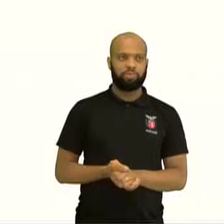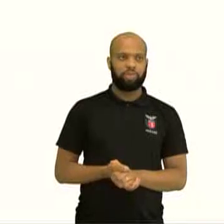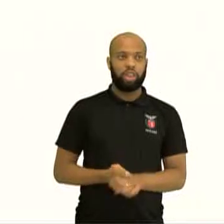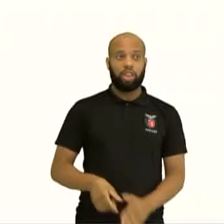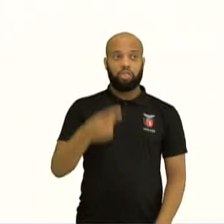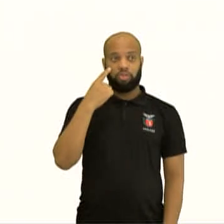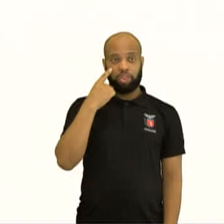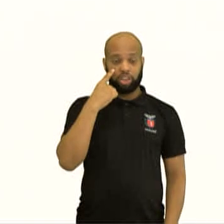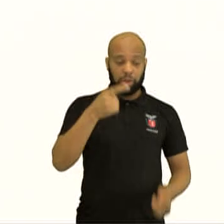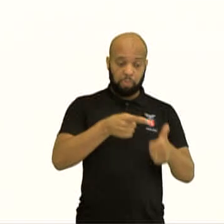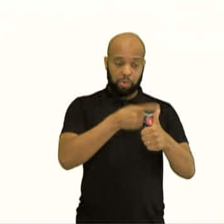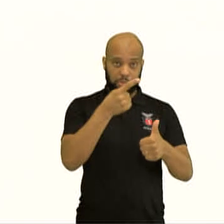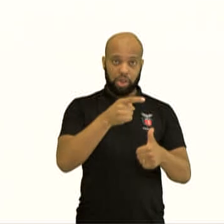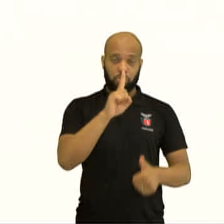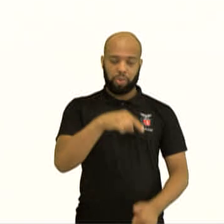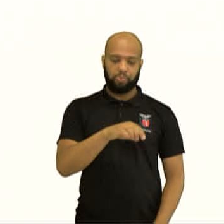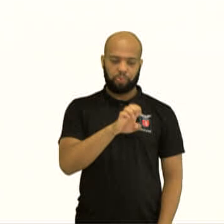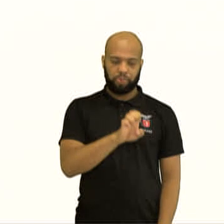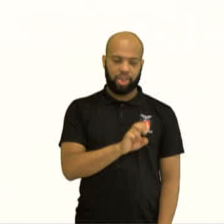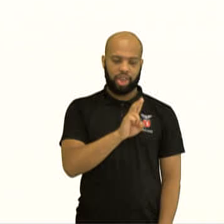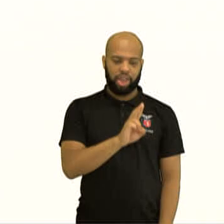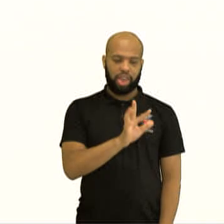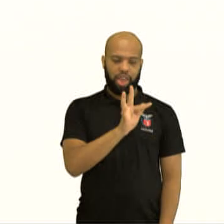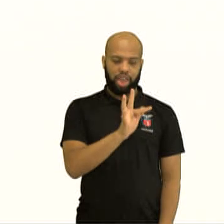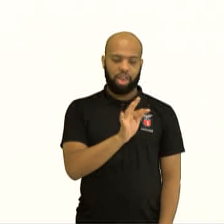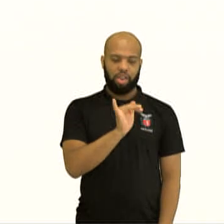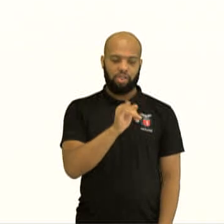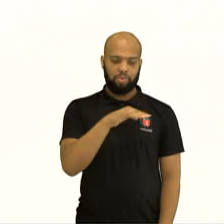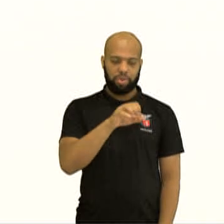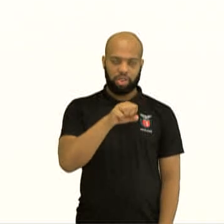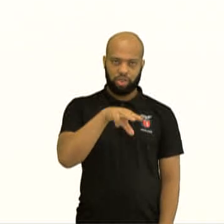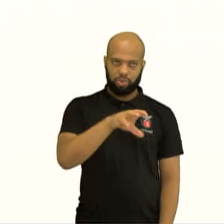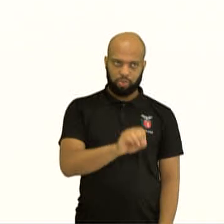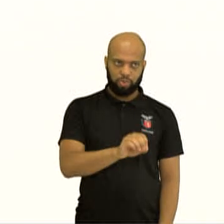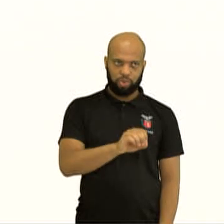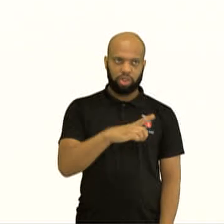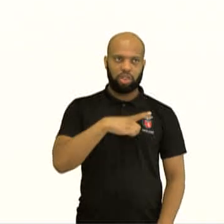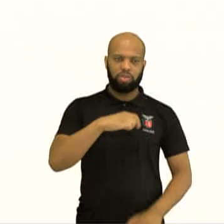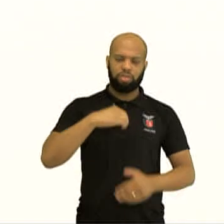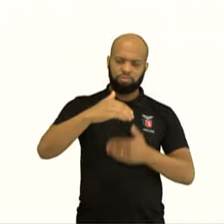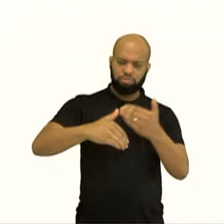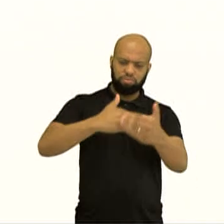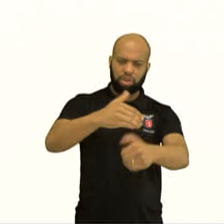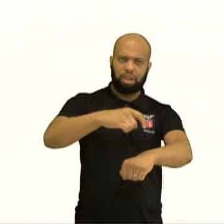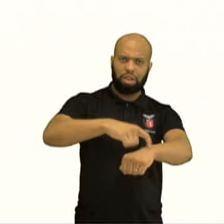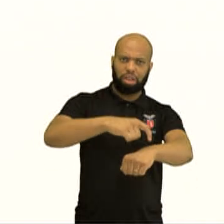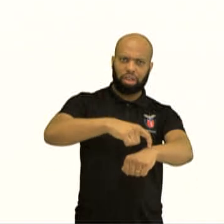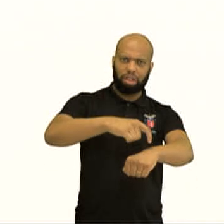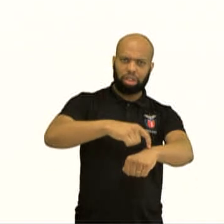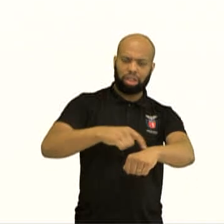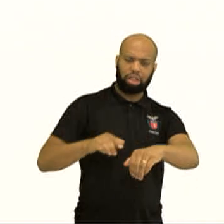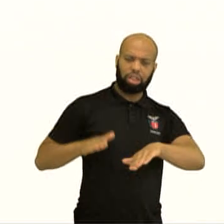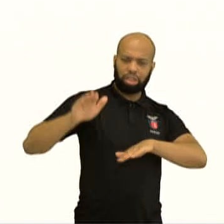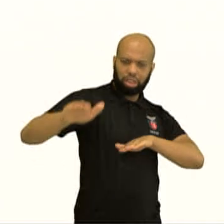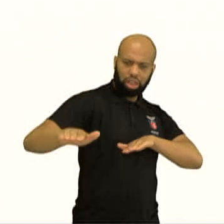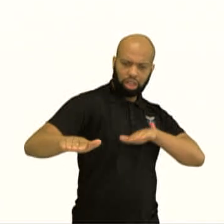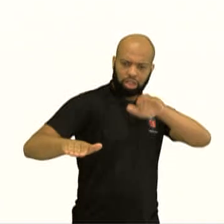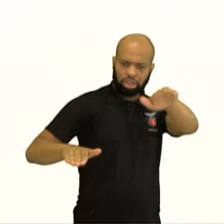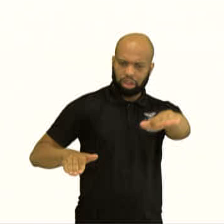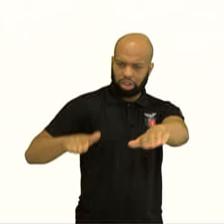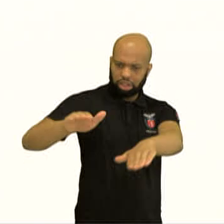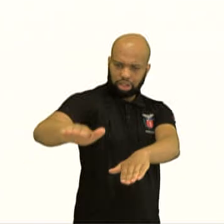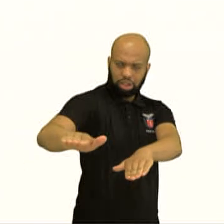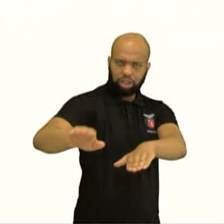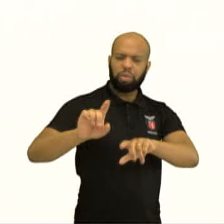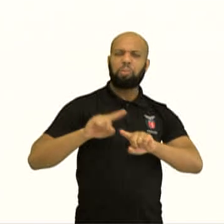Aqui ocorre um eufemismo, né? Avançam no tempo com passos mais largos. Eufemismo, retomo com você